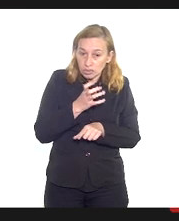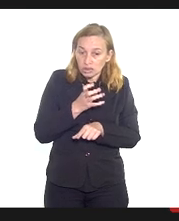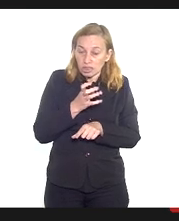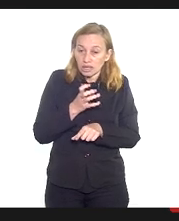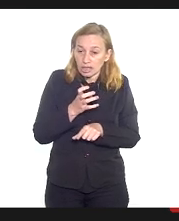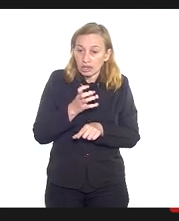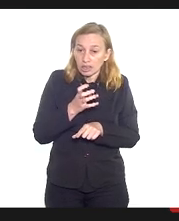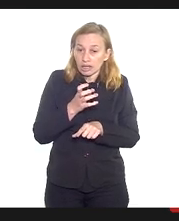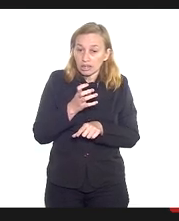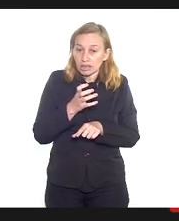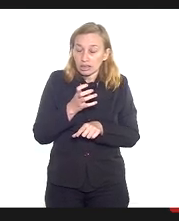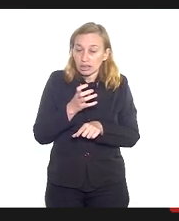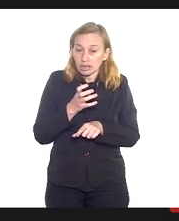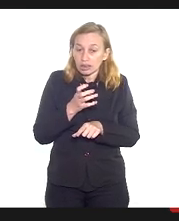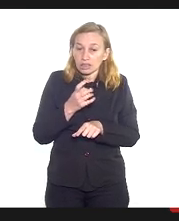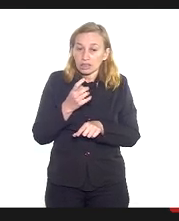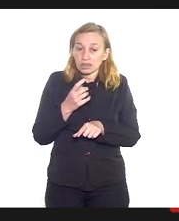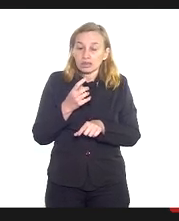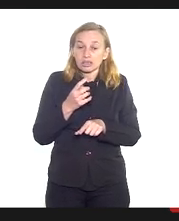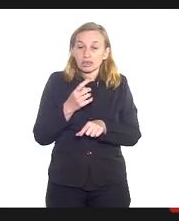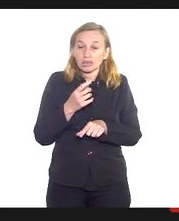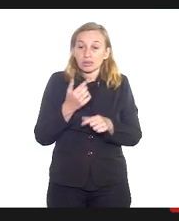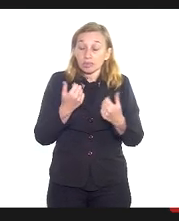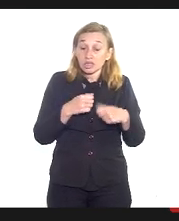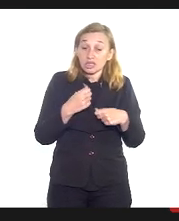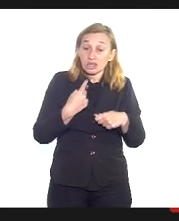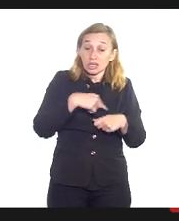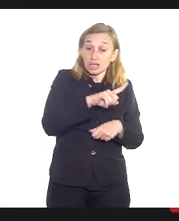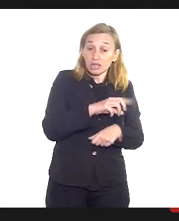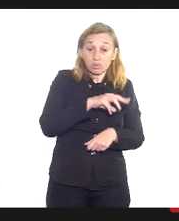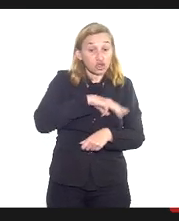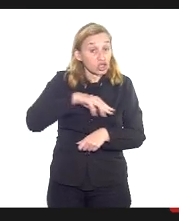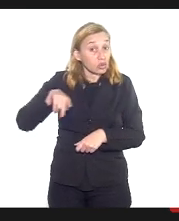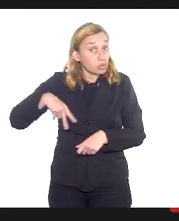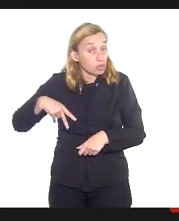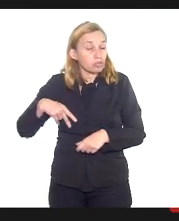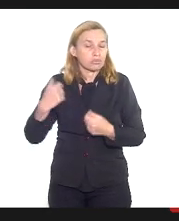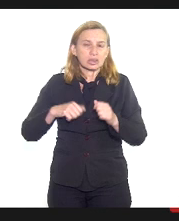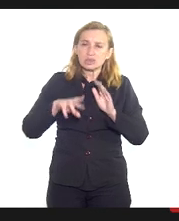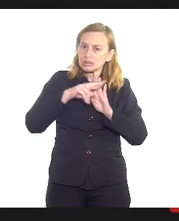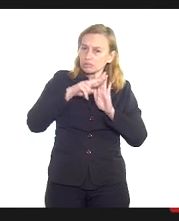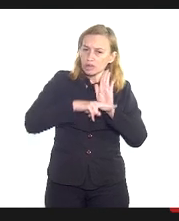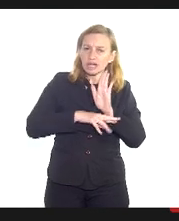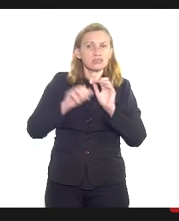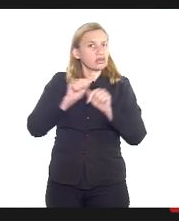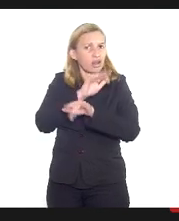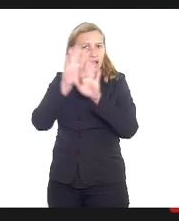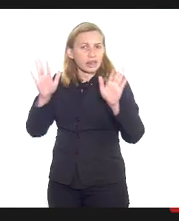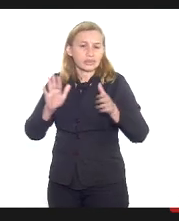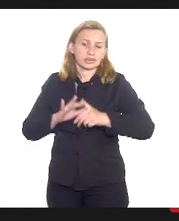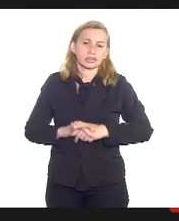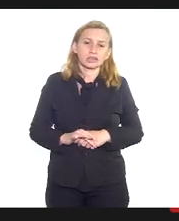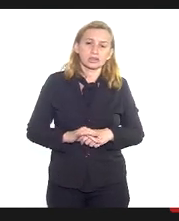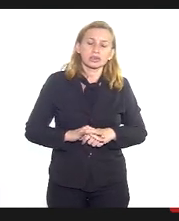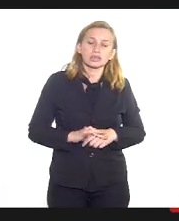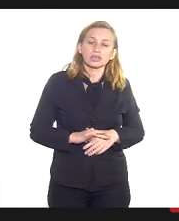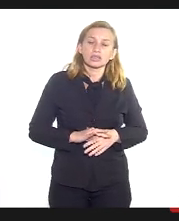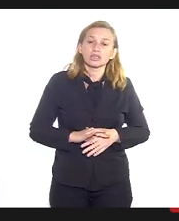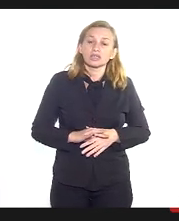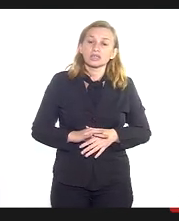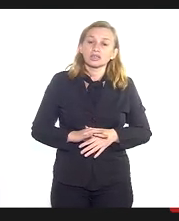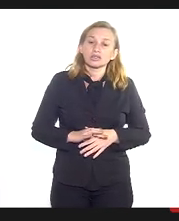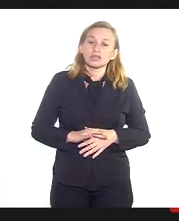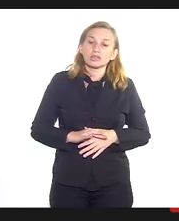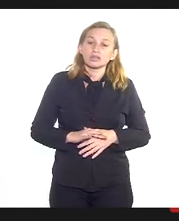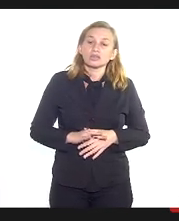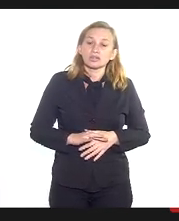que também está presente aqui na CPI. Eu acho que a gente tem que ter regras claras, porque prevaricar pode ser ato